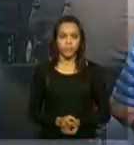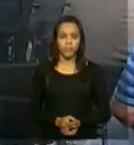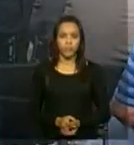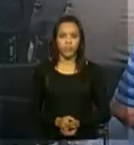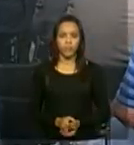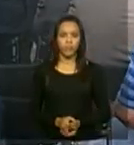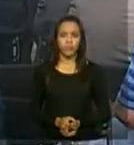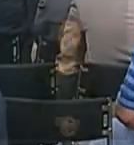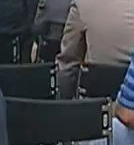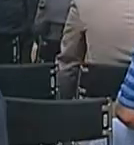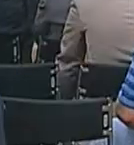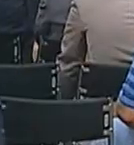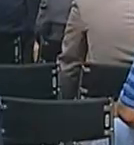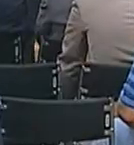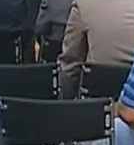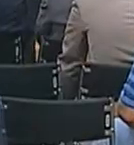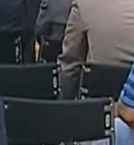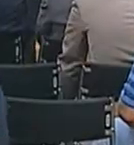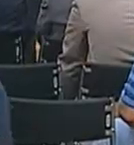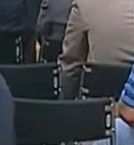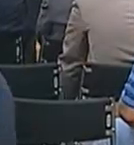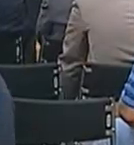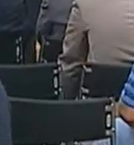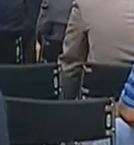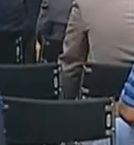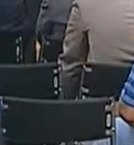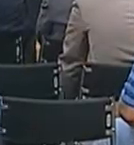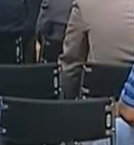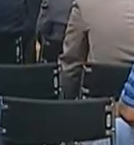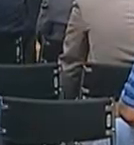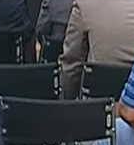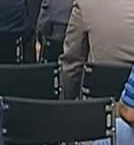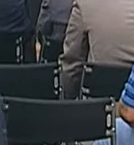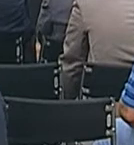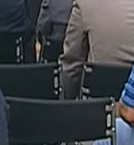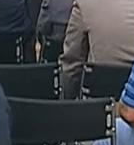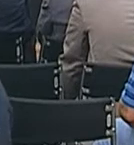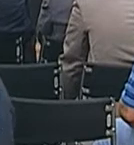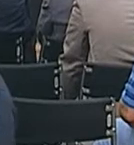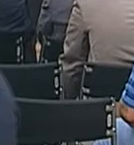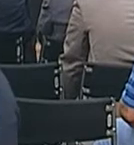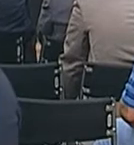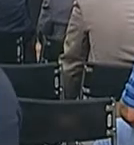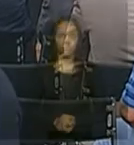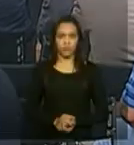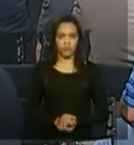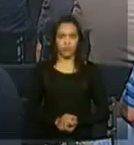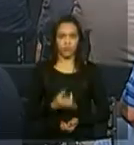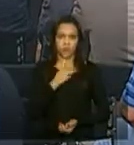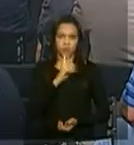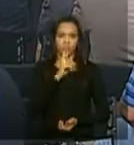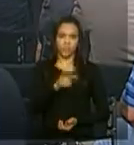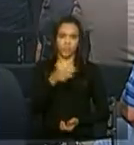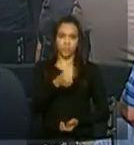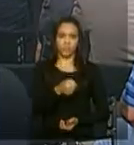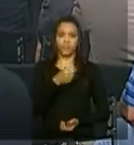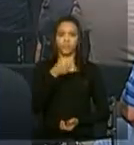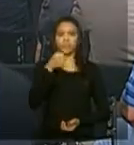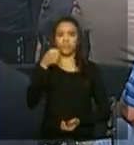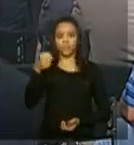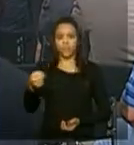é permito me vou passar essa palavra diretamente já que nós estamos agora num momento de